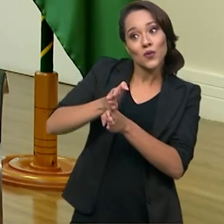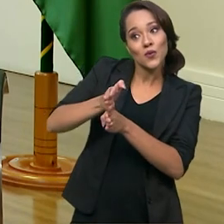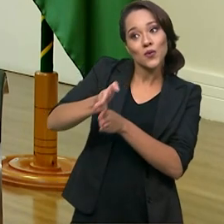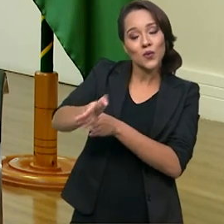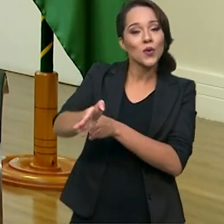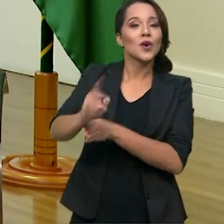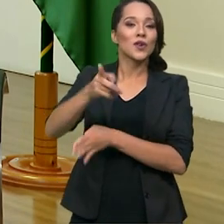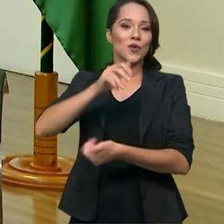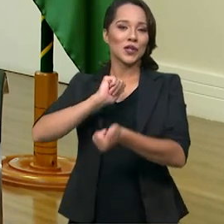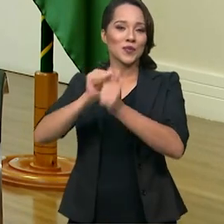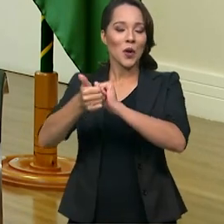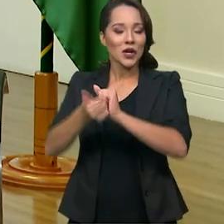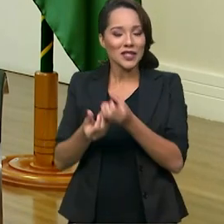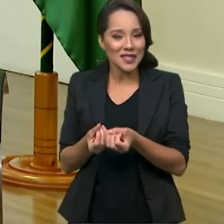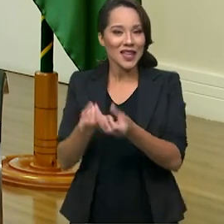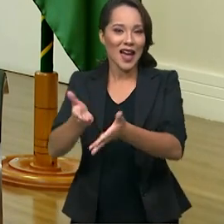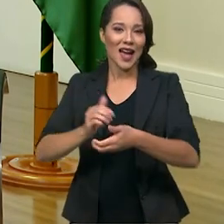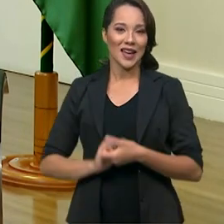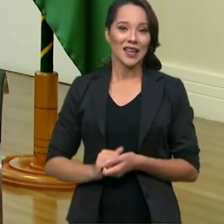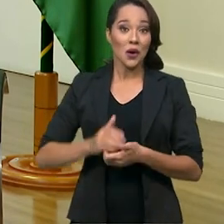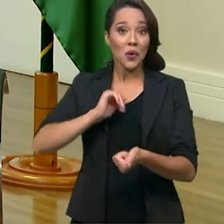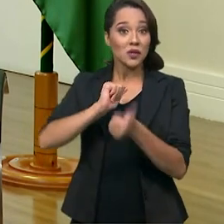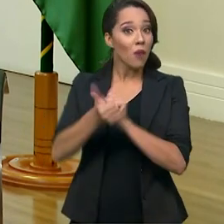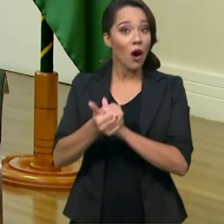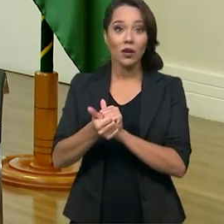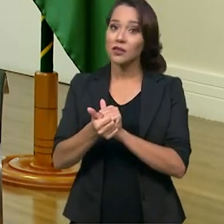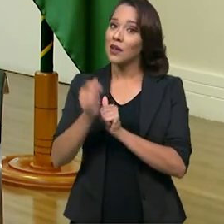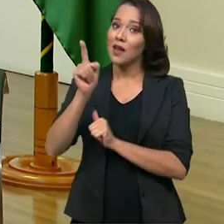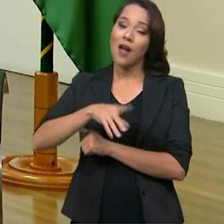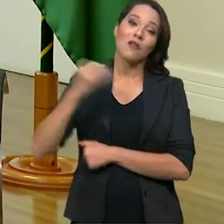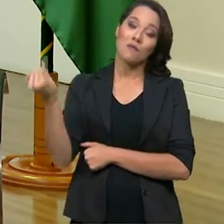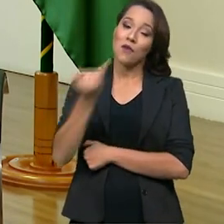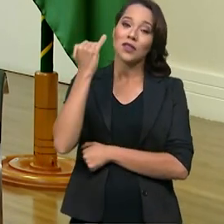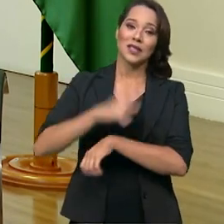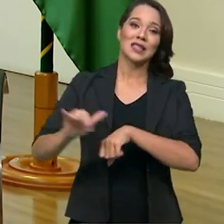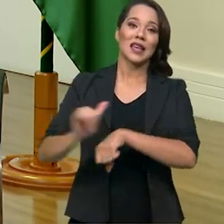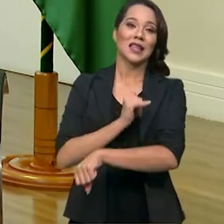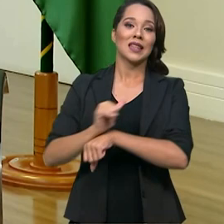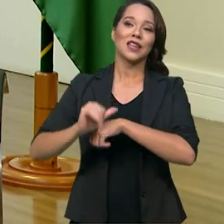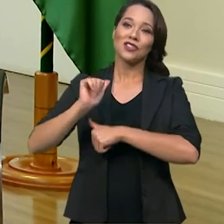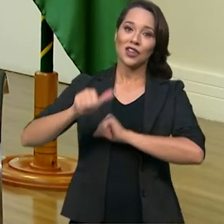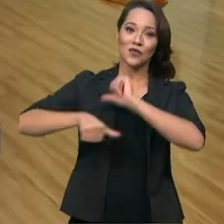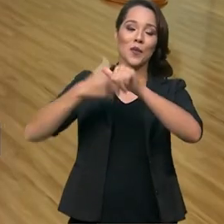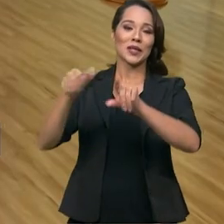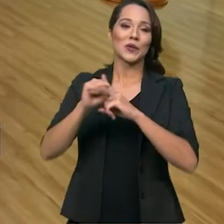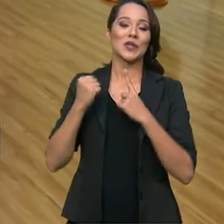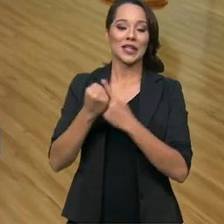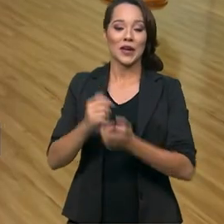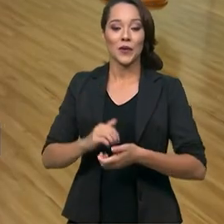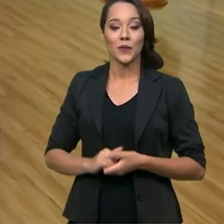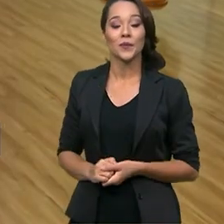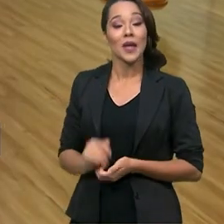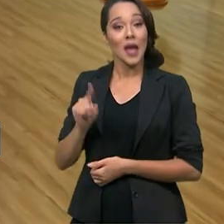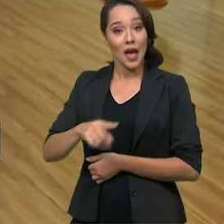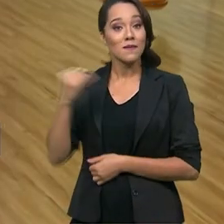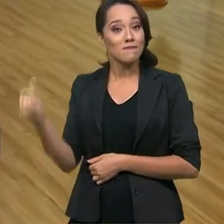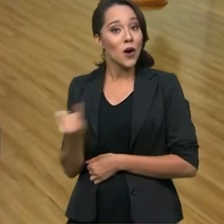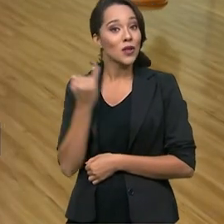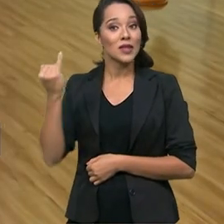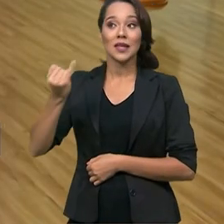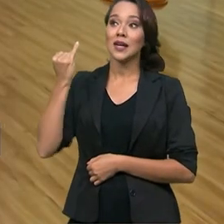que o esporte sugere. O esporte é, sem dúvida nenhuma, uma importante ferramenta de transformação social. É um